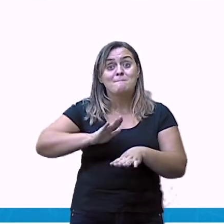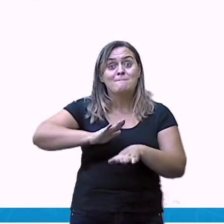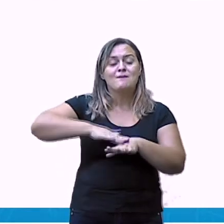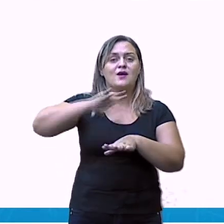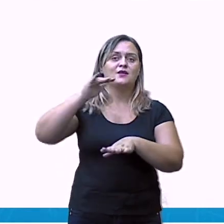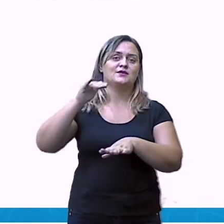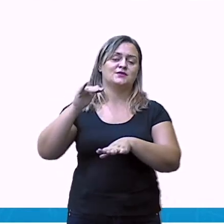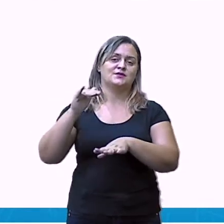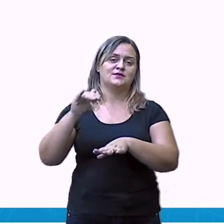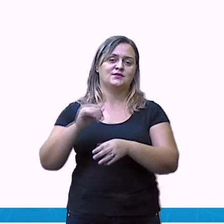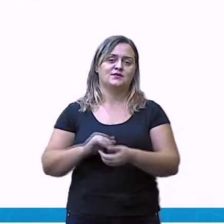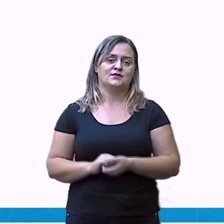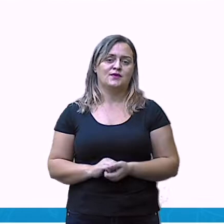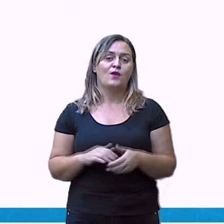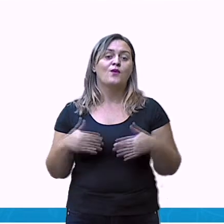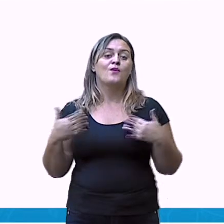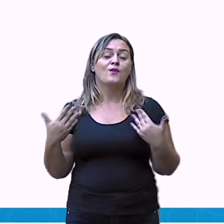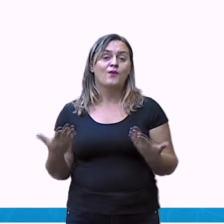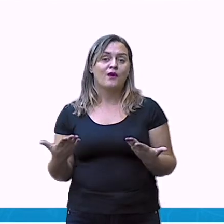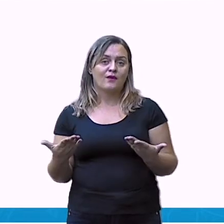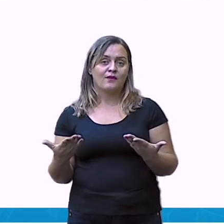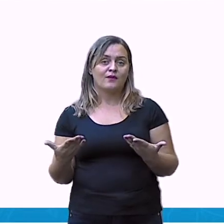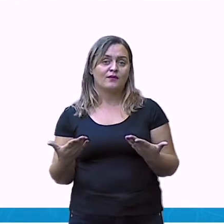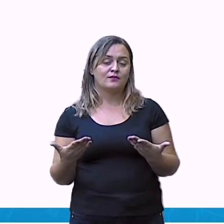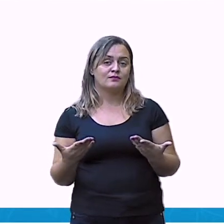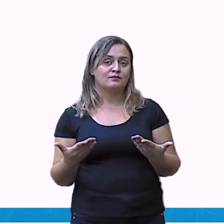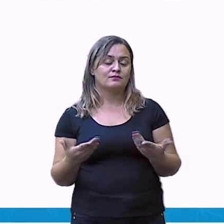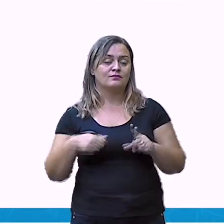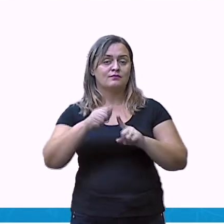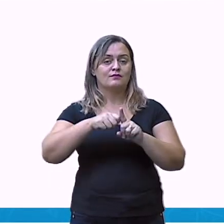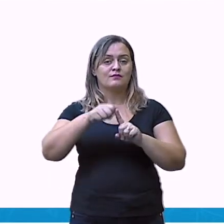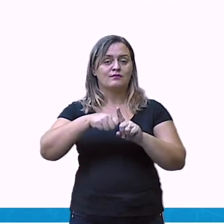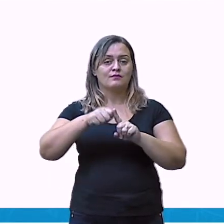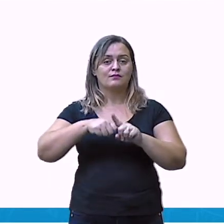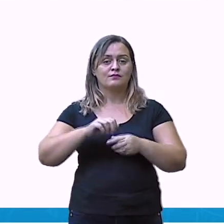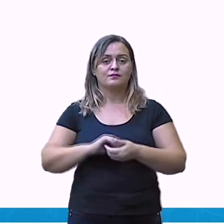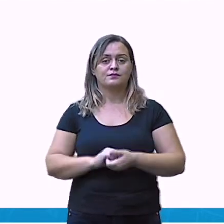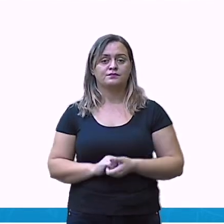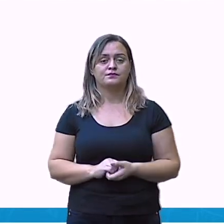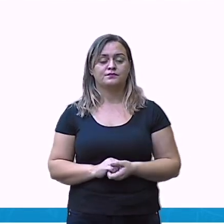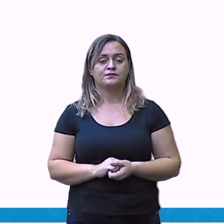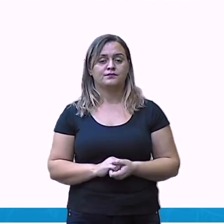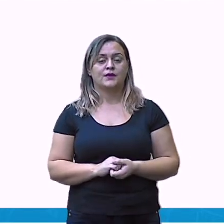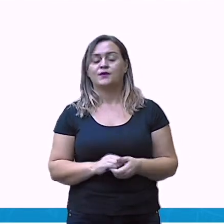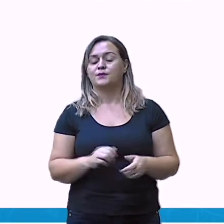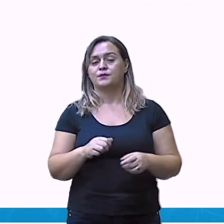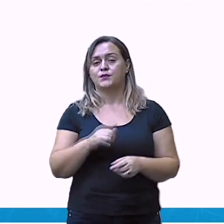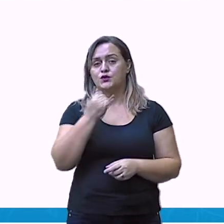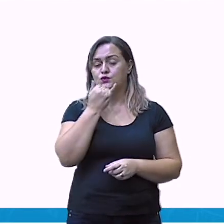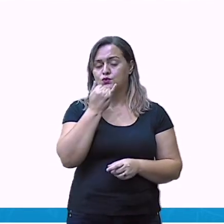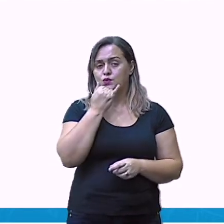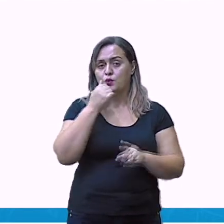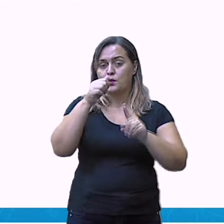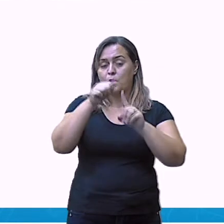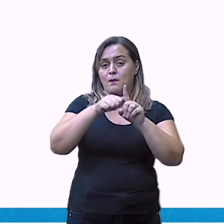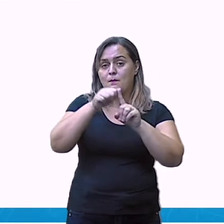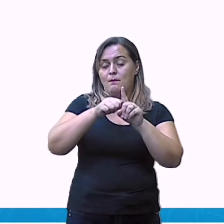tenho a menor quantidade, eu ganhei menos? Eu posso dizer que é o mês de